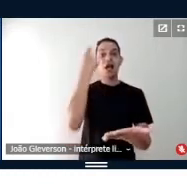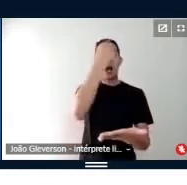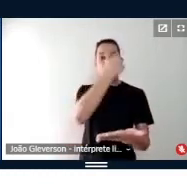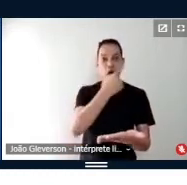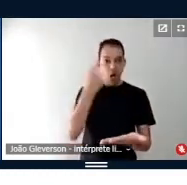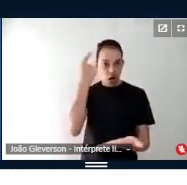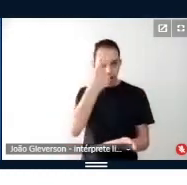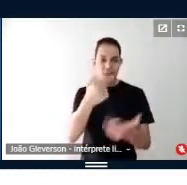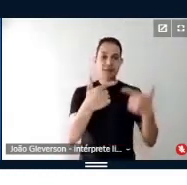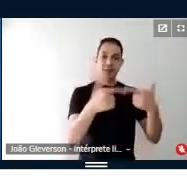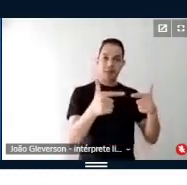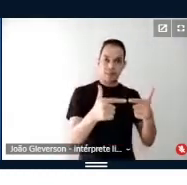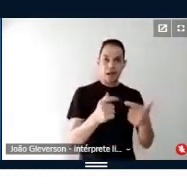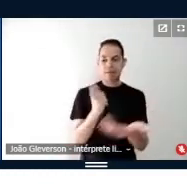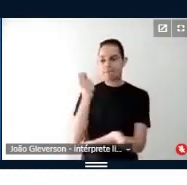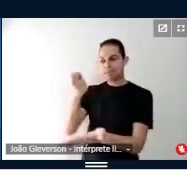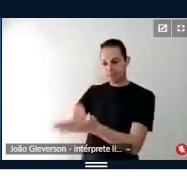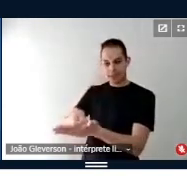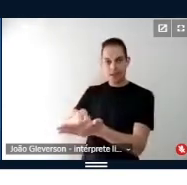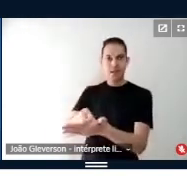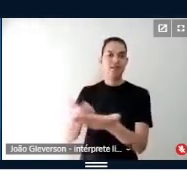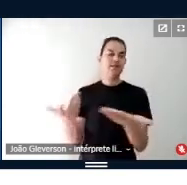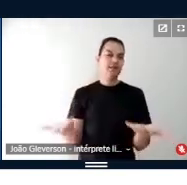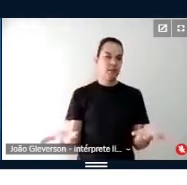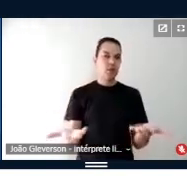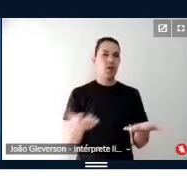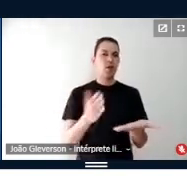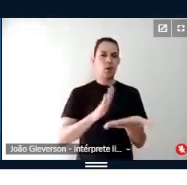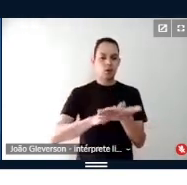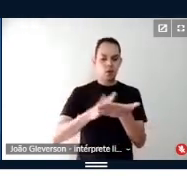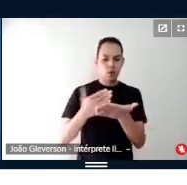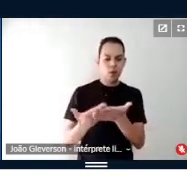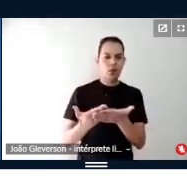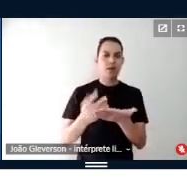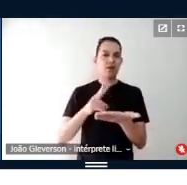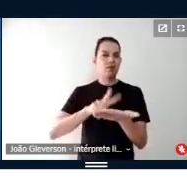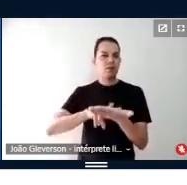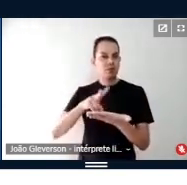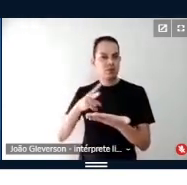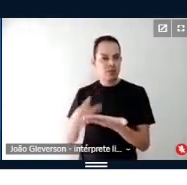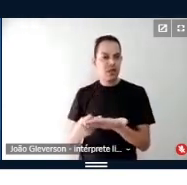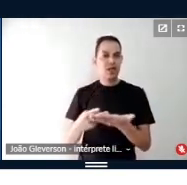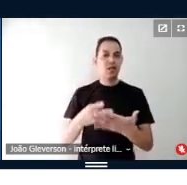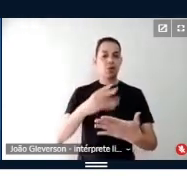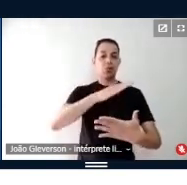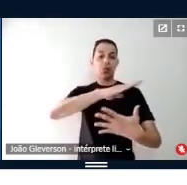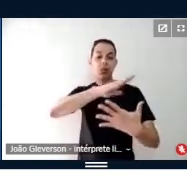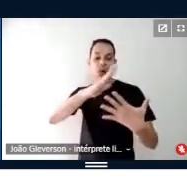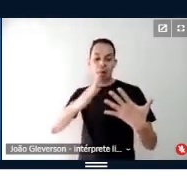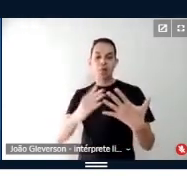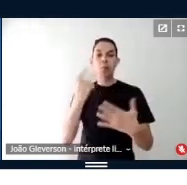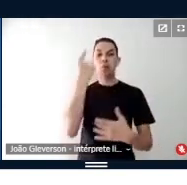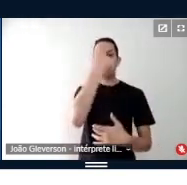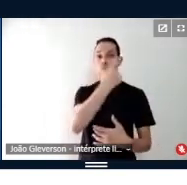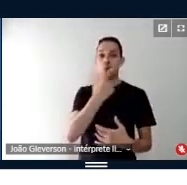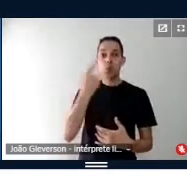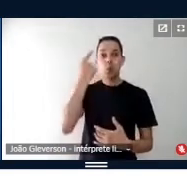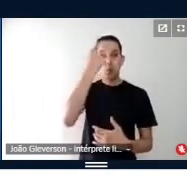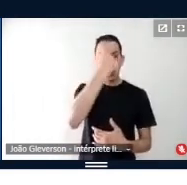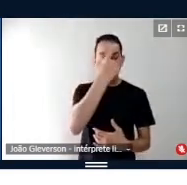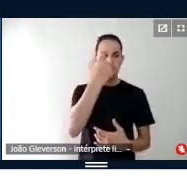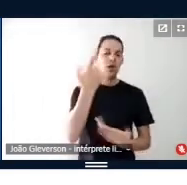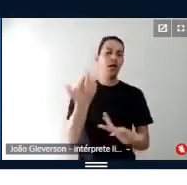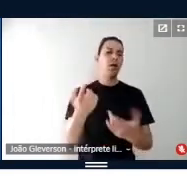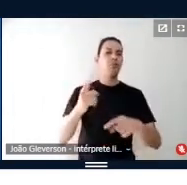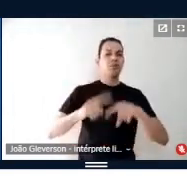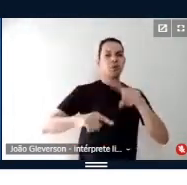é comum, pagar um serviço de tradução, língua de sinais, por hora de serviço. Seria talvez por produto,